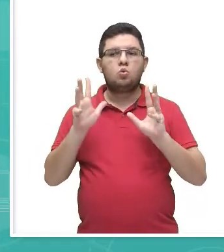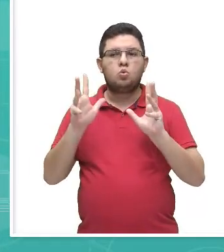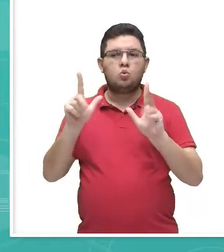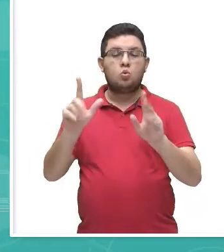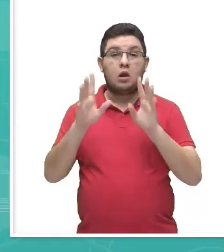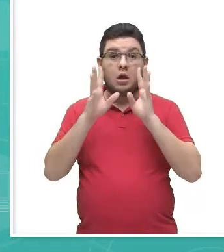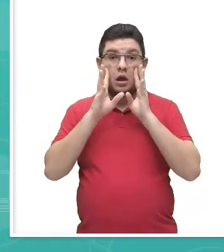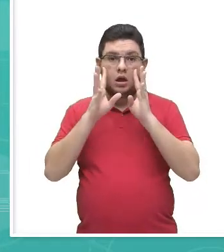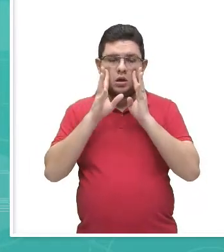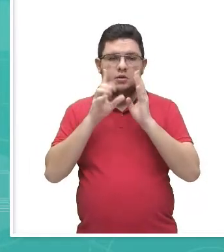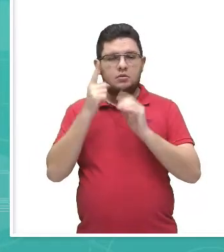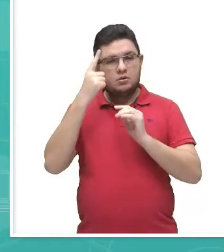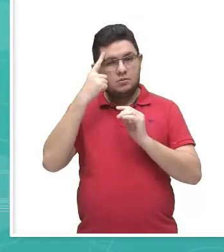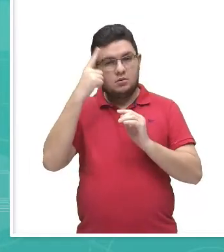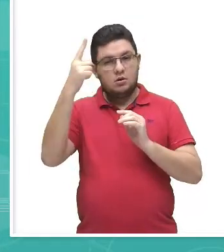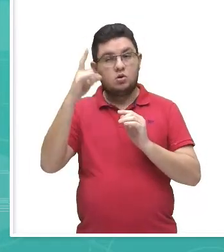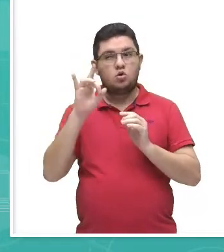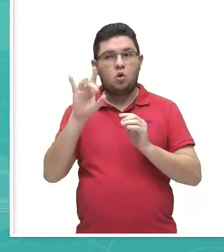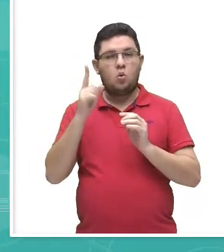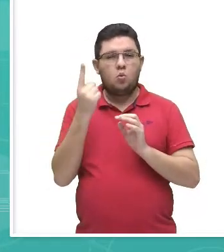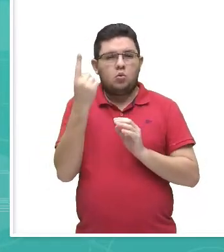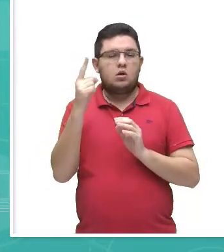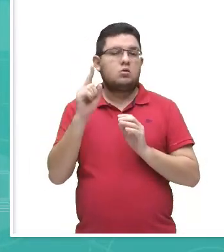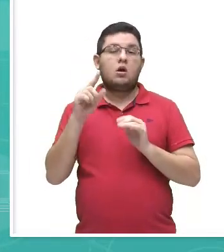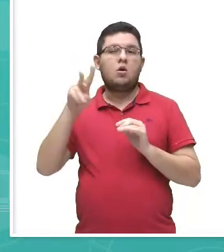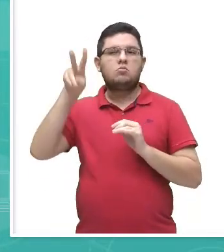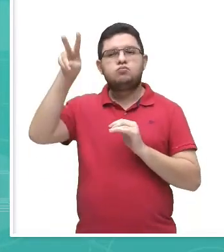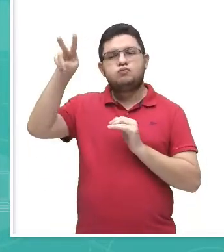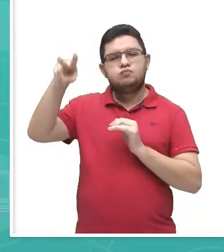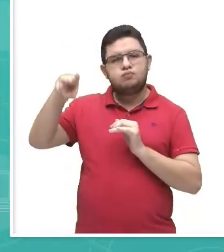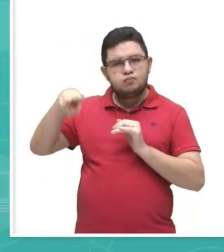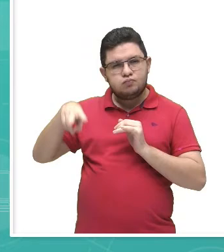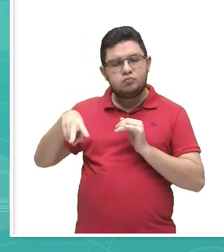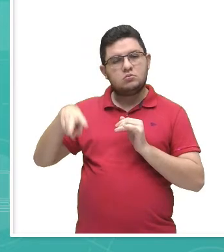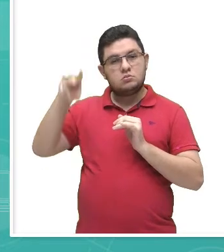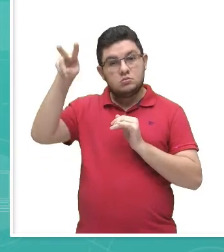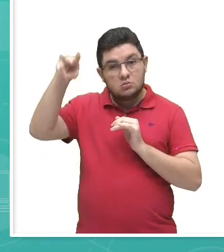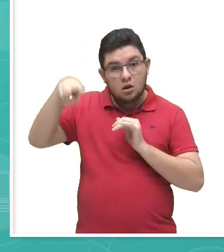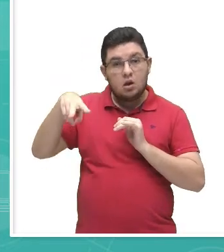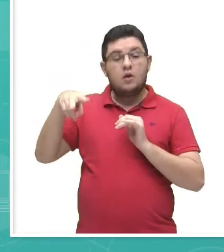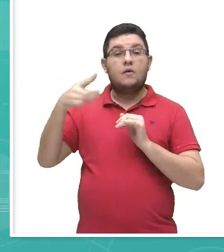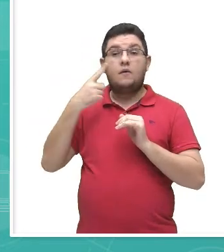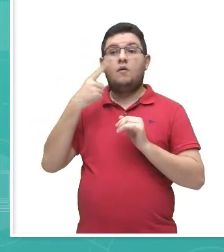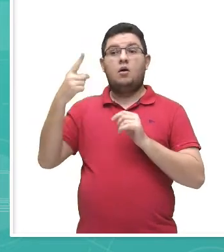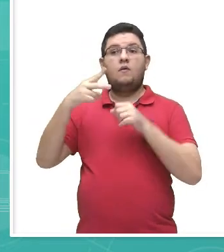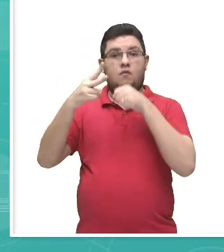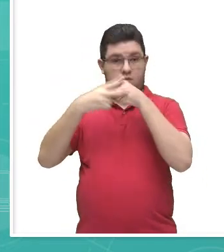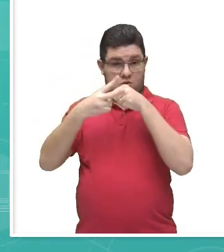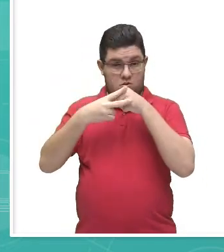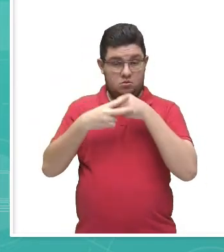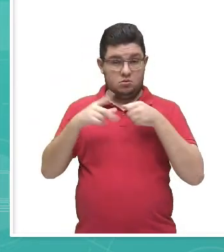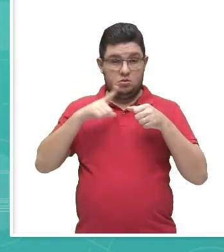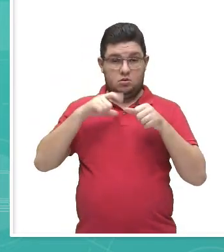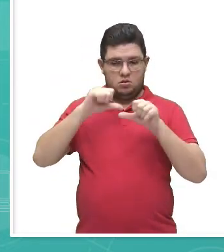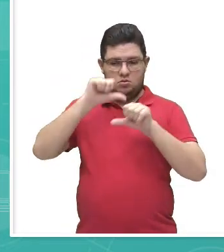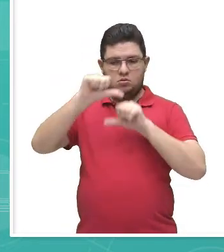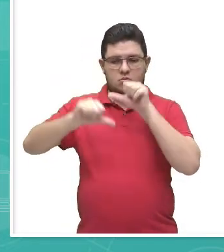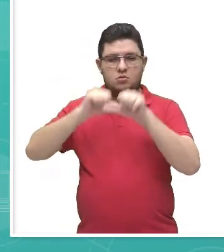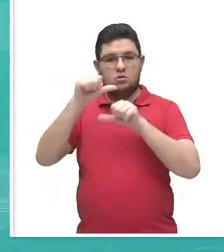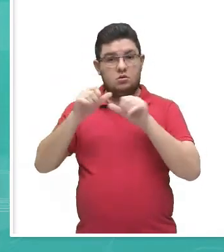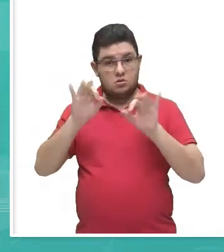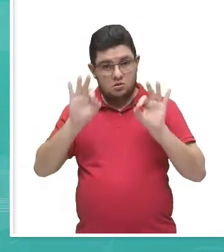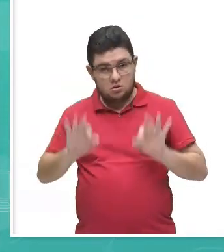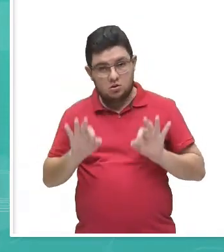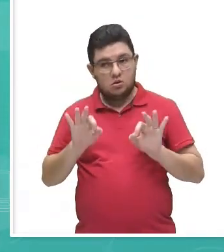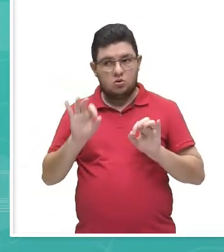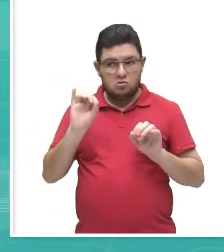questão pontual. Então, você tem que ler toda a frase, identificar se esse verbo ele está corretamente conjugado na terceira